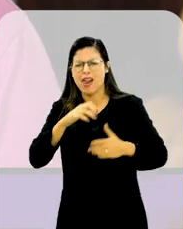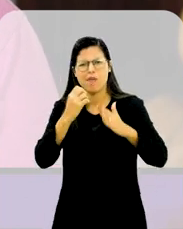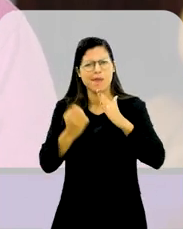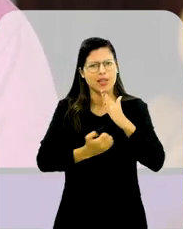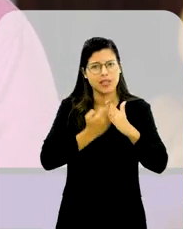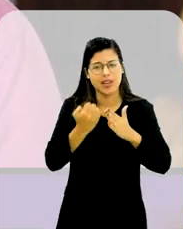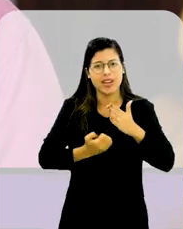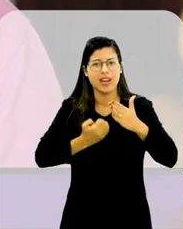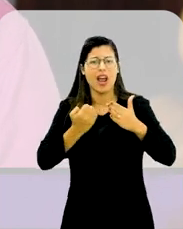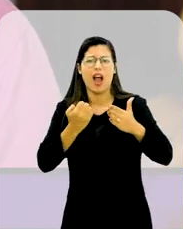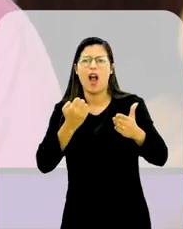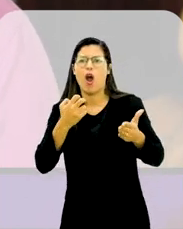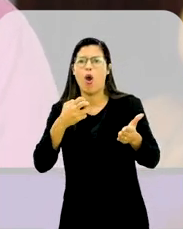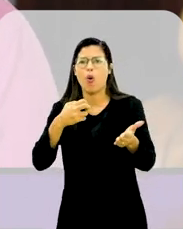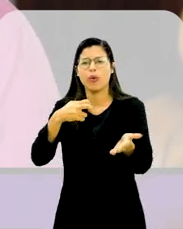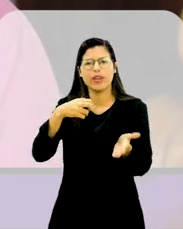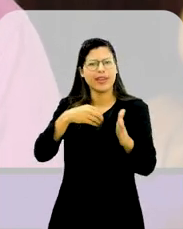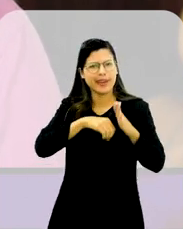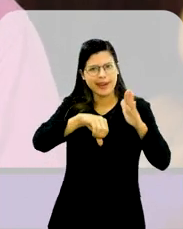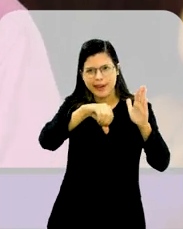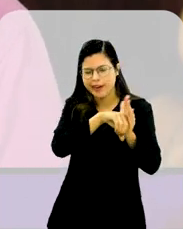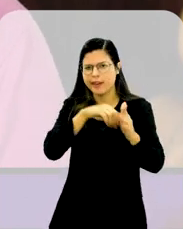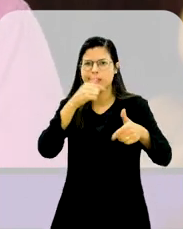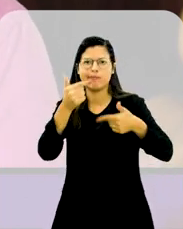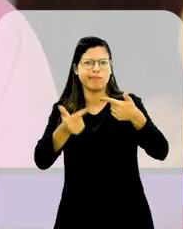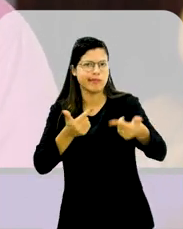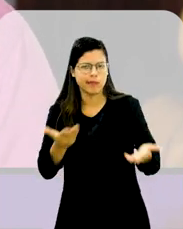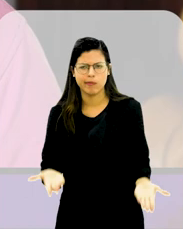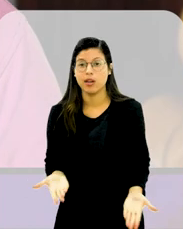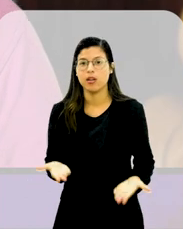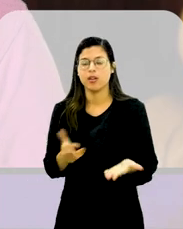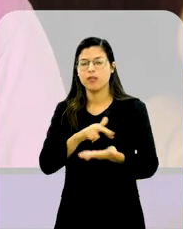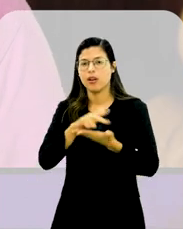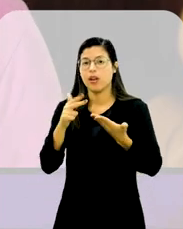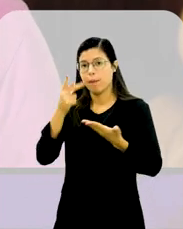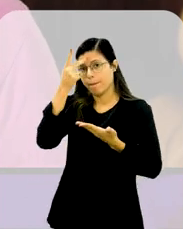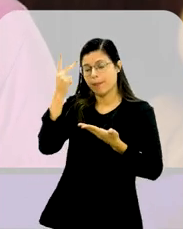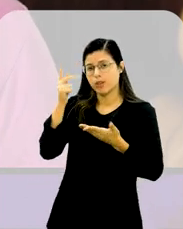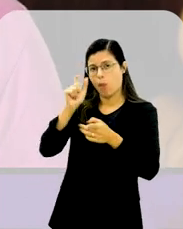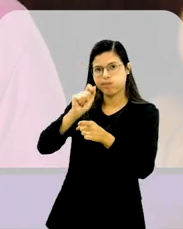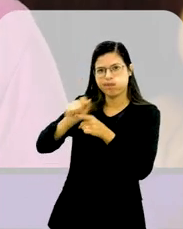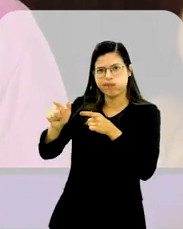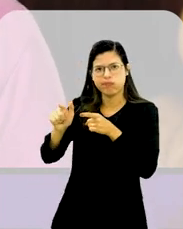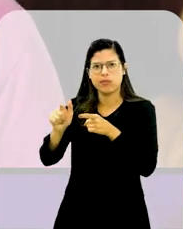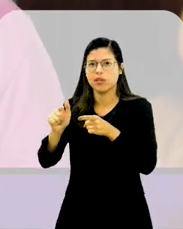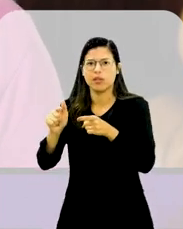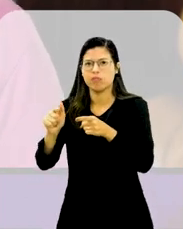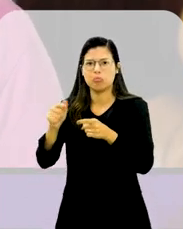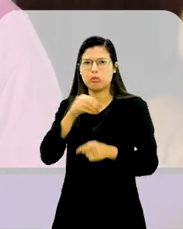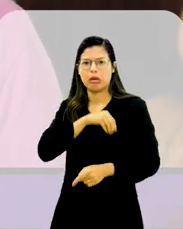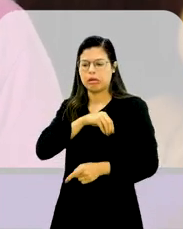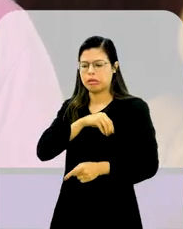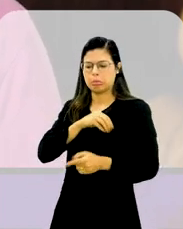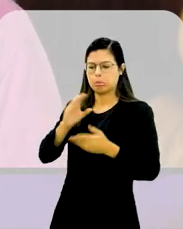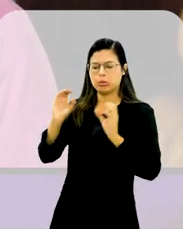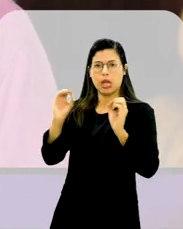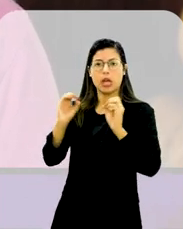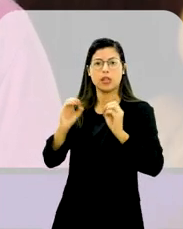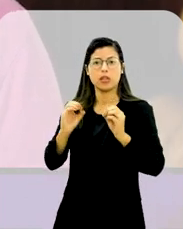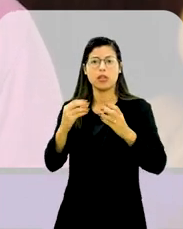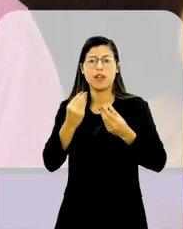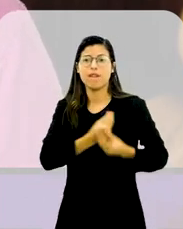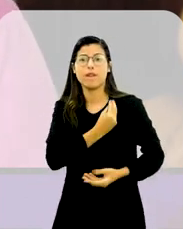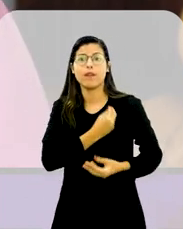na Cível na Criminal na Empresarial né na trabalhista então o o o aquele empregado que foi mandado embora não